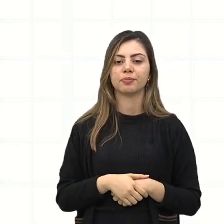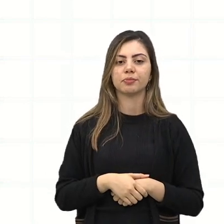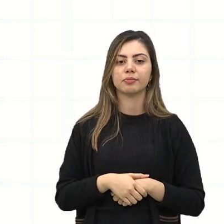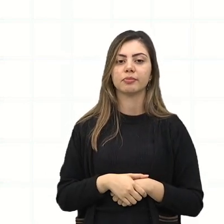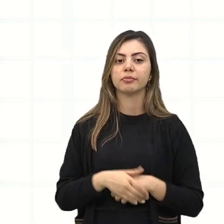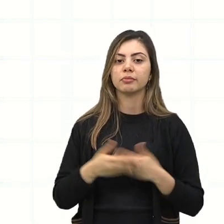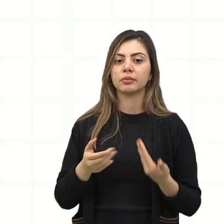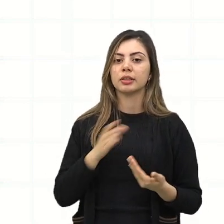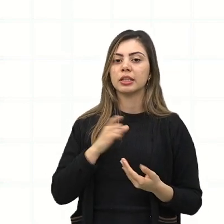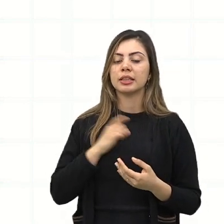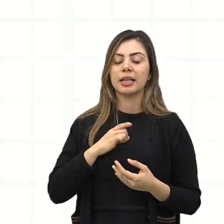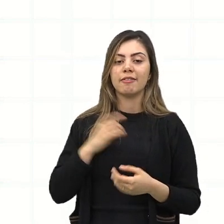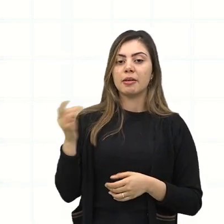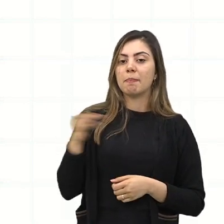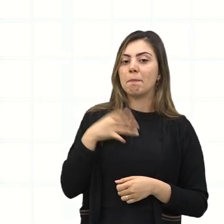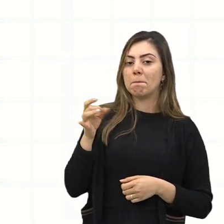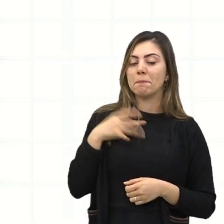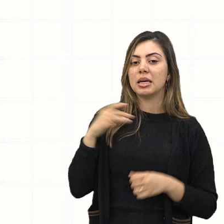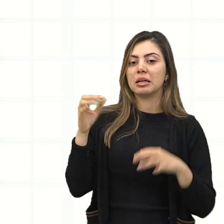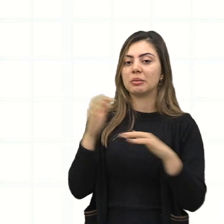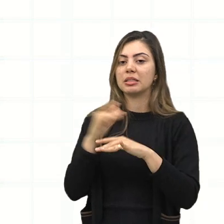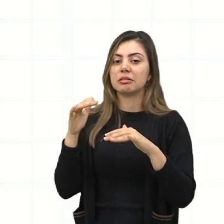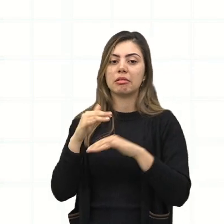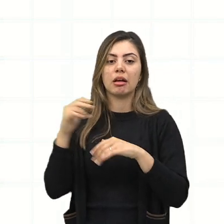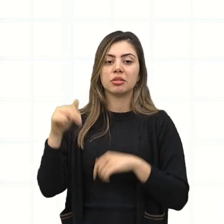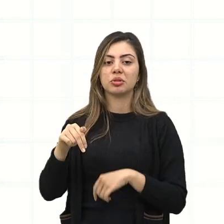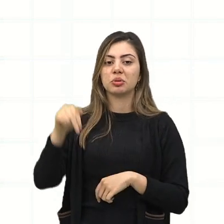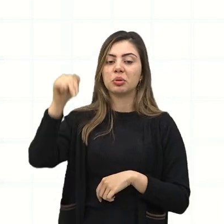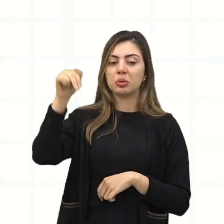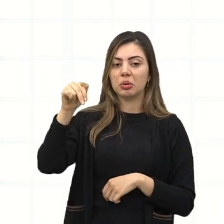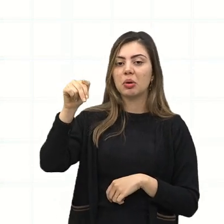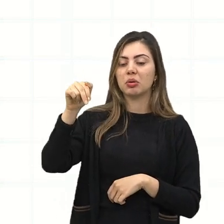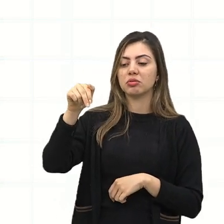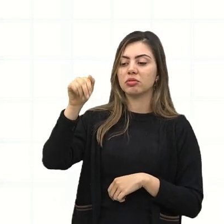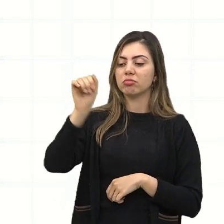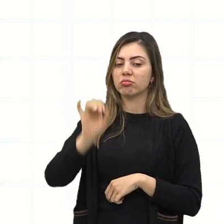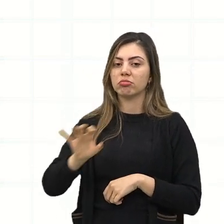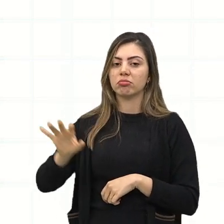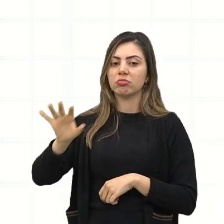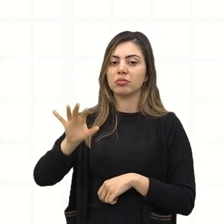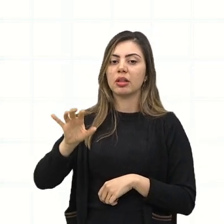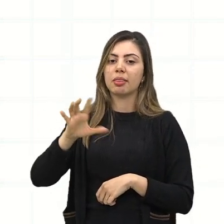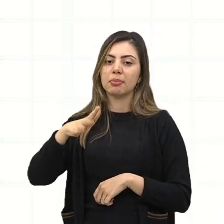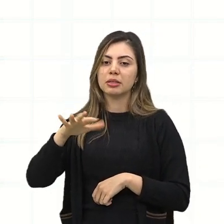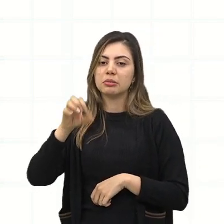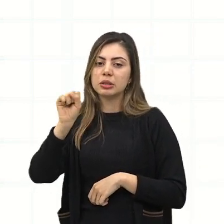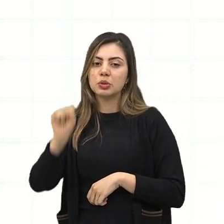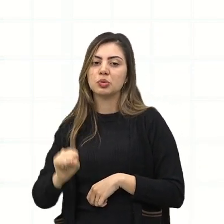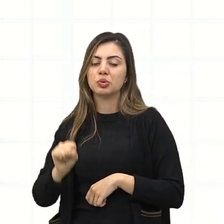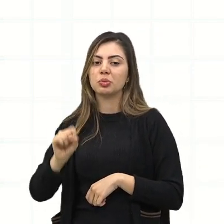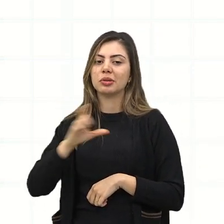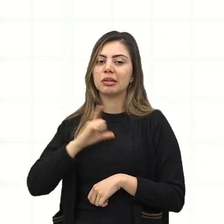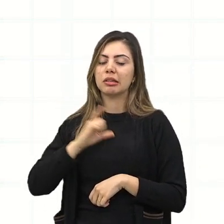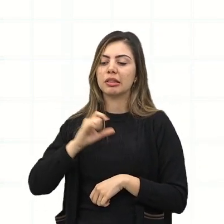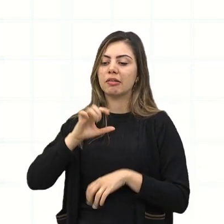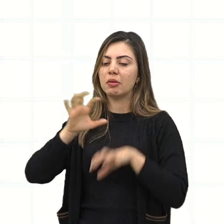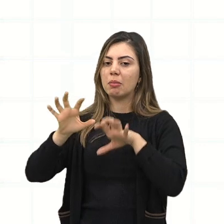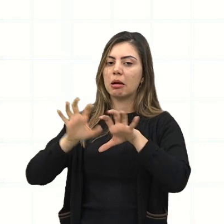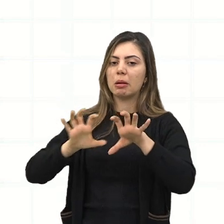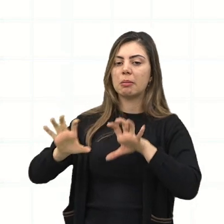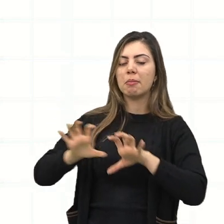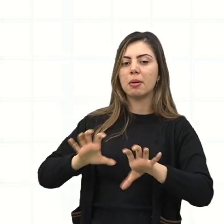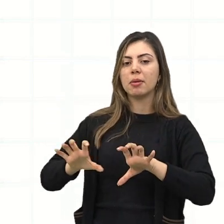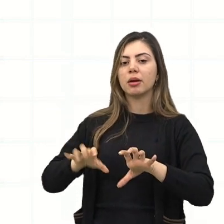houve pânico em algumas cidades do norte, desse meio norte que fica ao sul das grandes províncias do Norte Grande, e